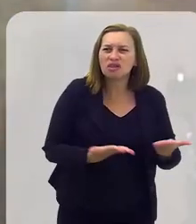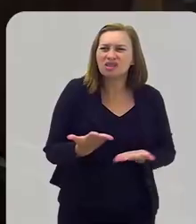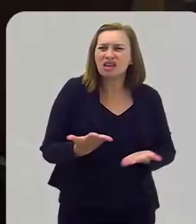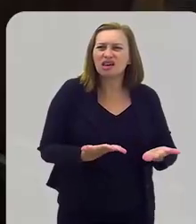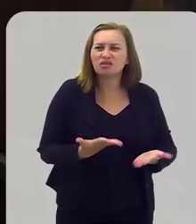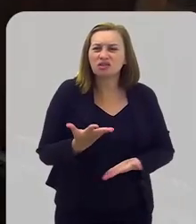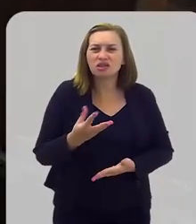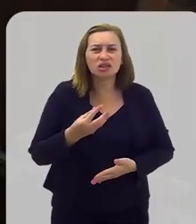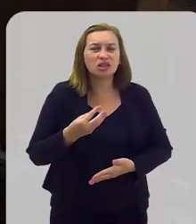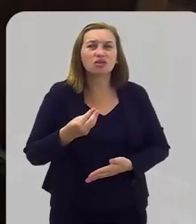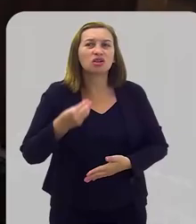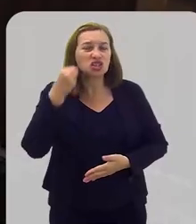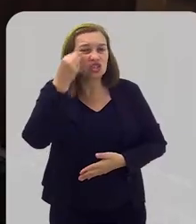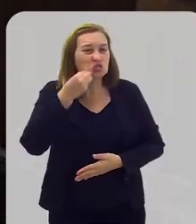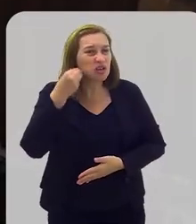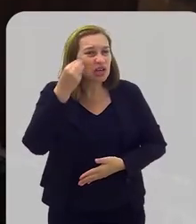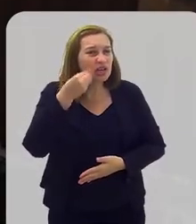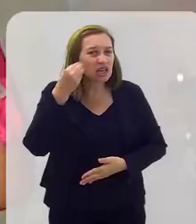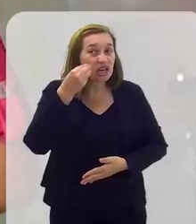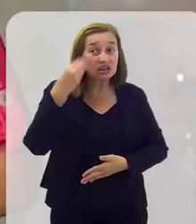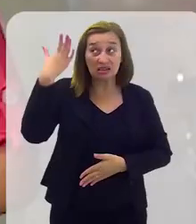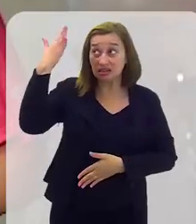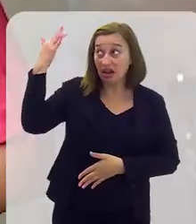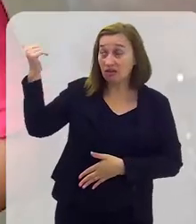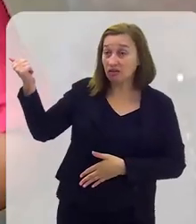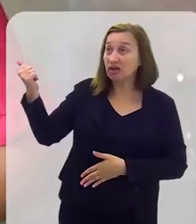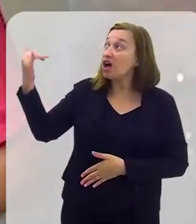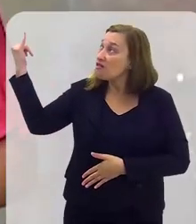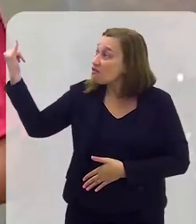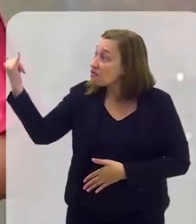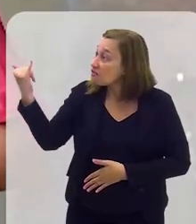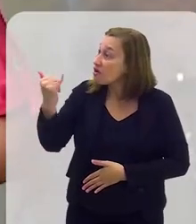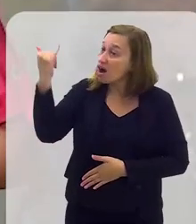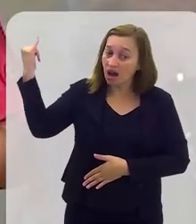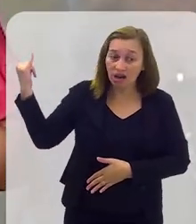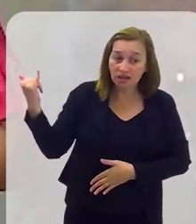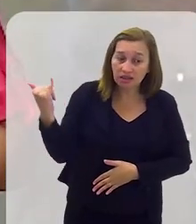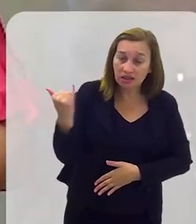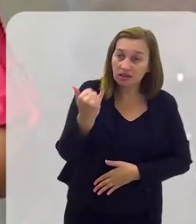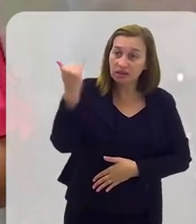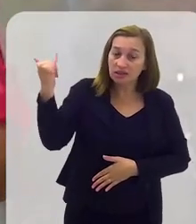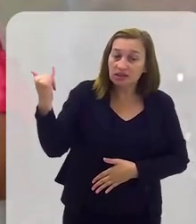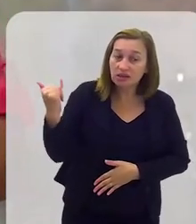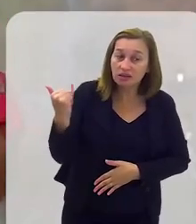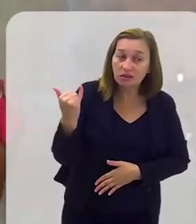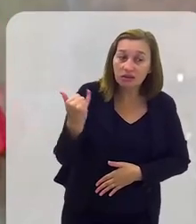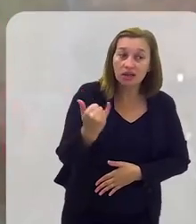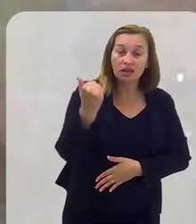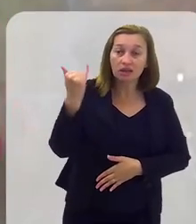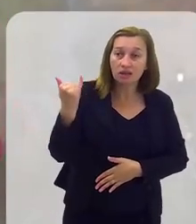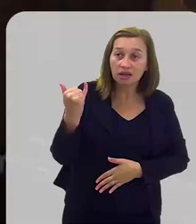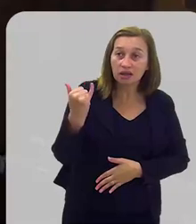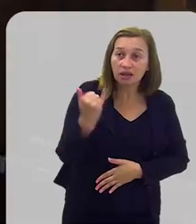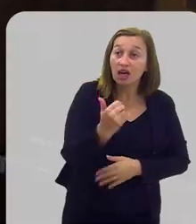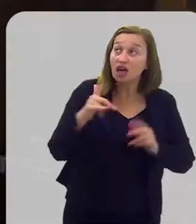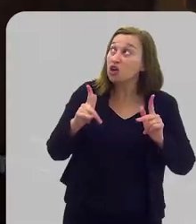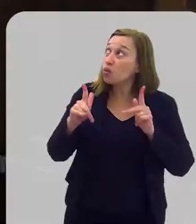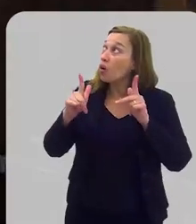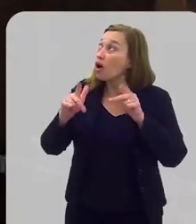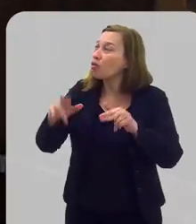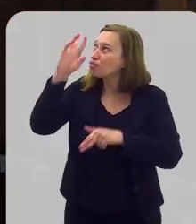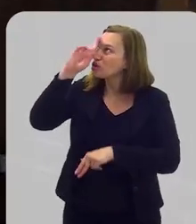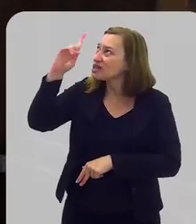falar com eles Deus foi um dia escutar assim como eu te ouvir tive que repensar